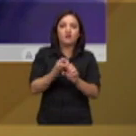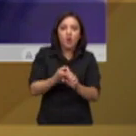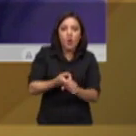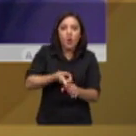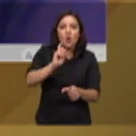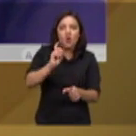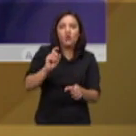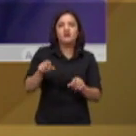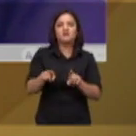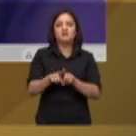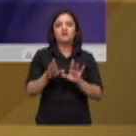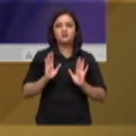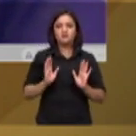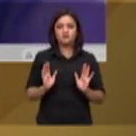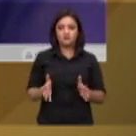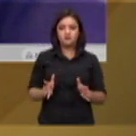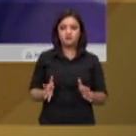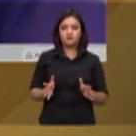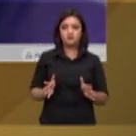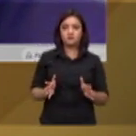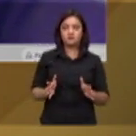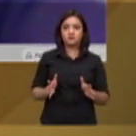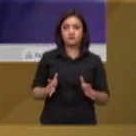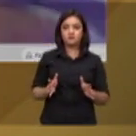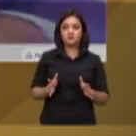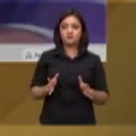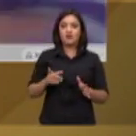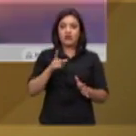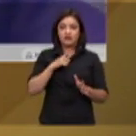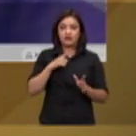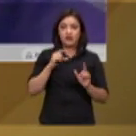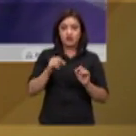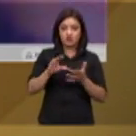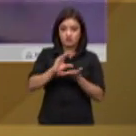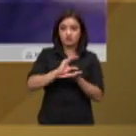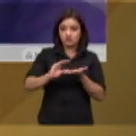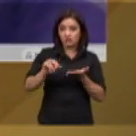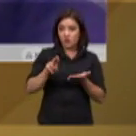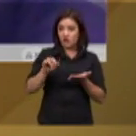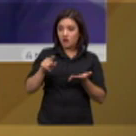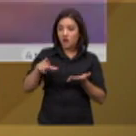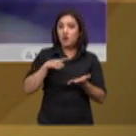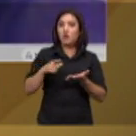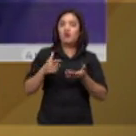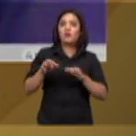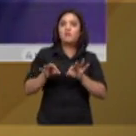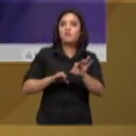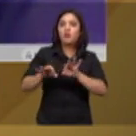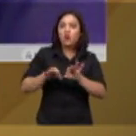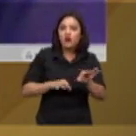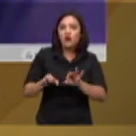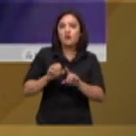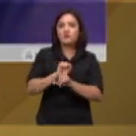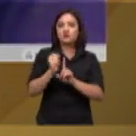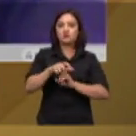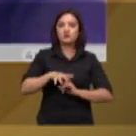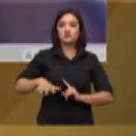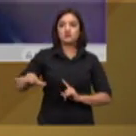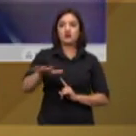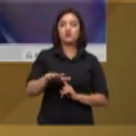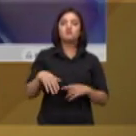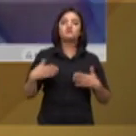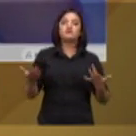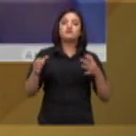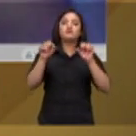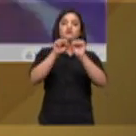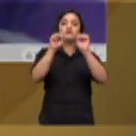dos teoricamente lucros que ela gera, serem aplicados pela União em serviços sociais, em programas sociais, esse